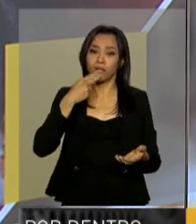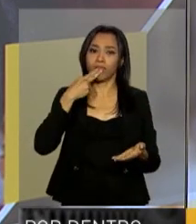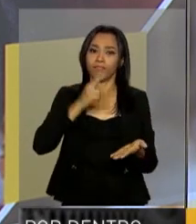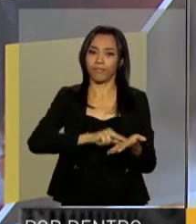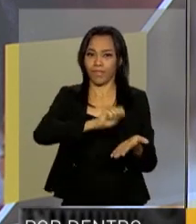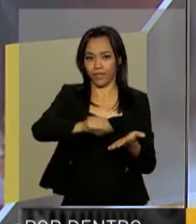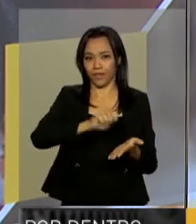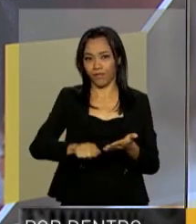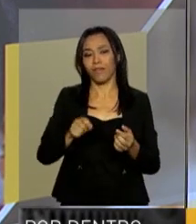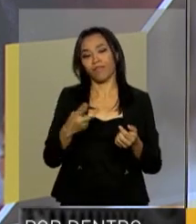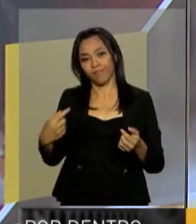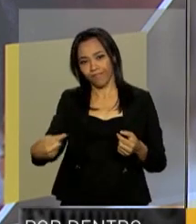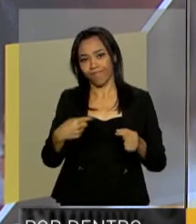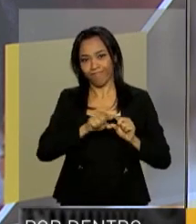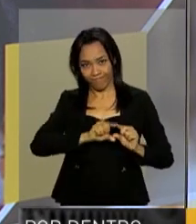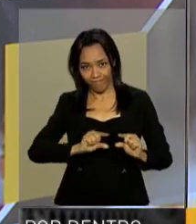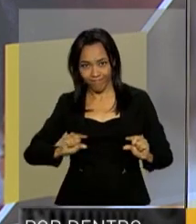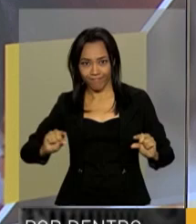para